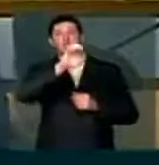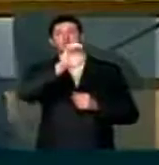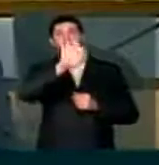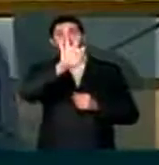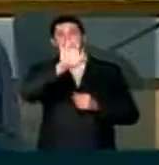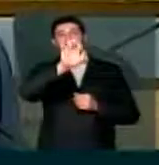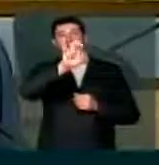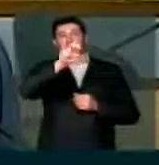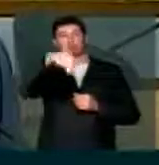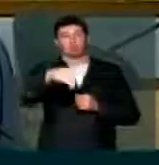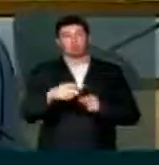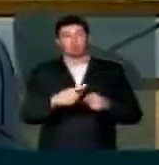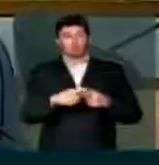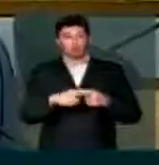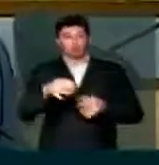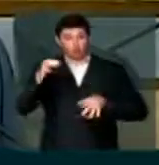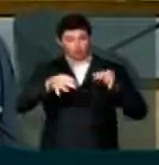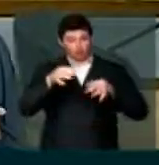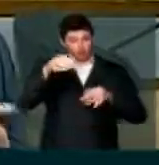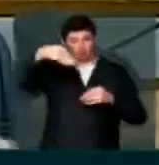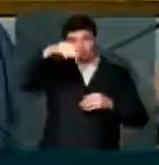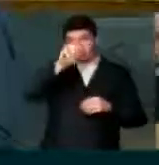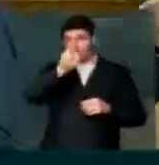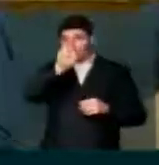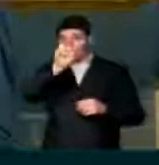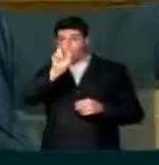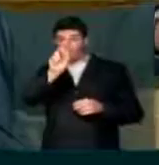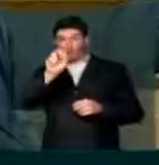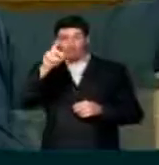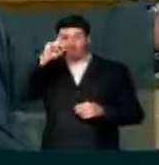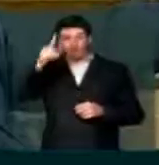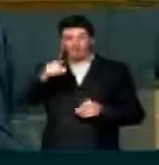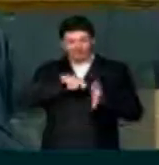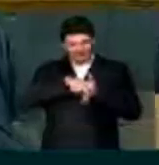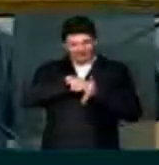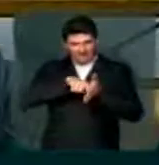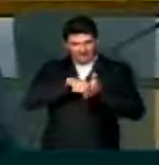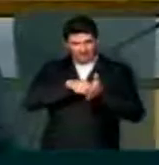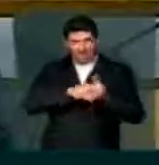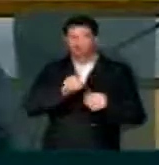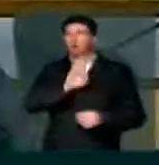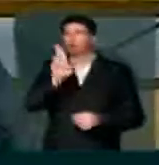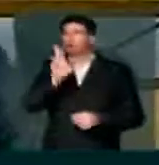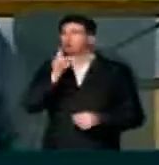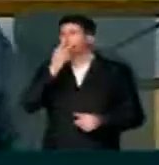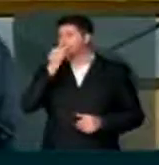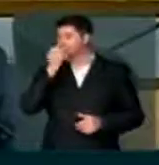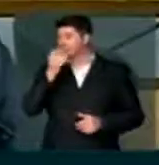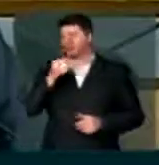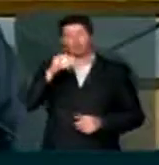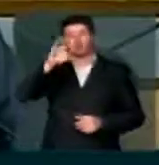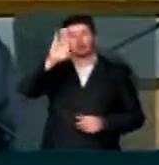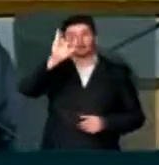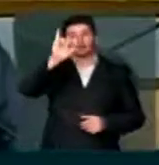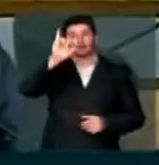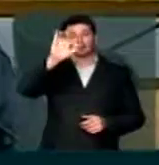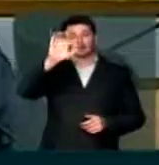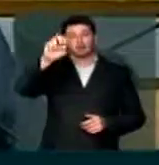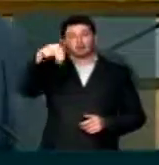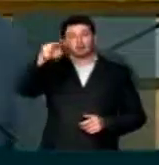juiz Sérgio Moro comandava uma investigação chamada Beacon